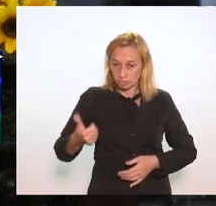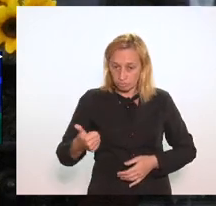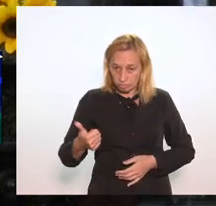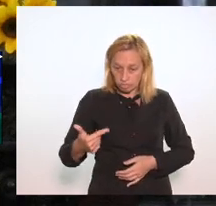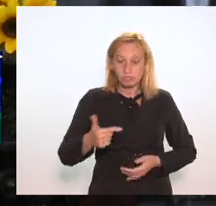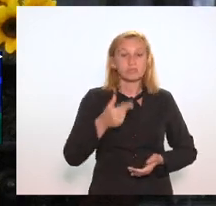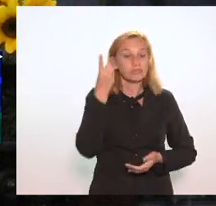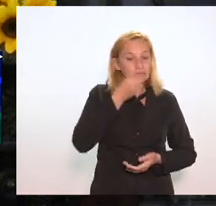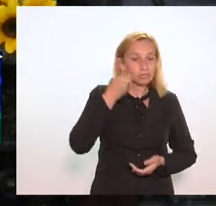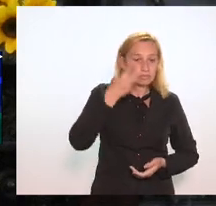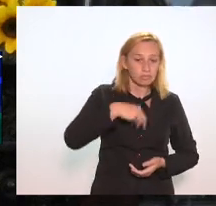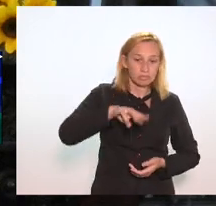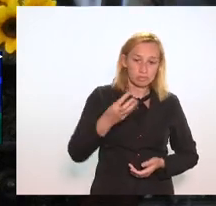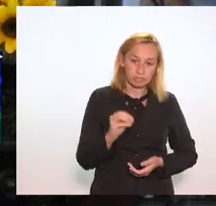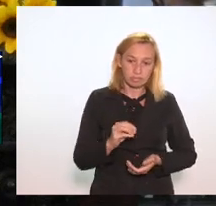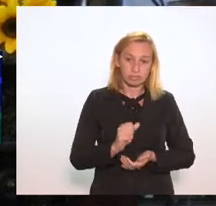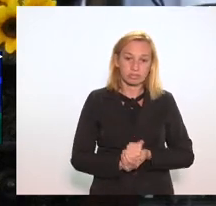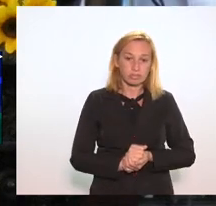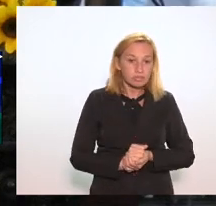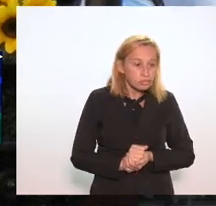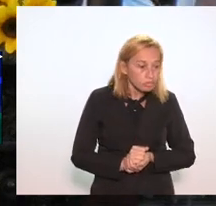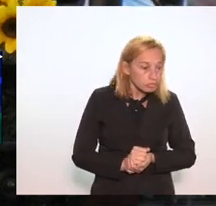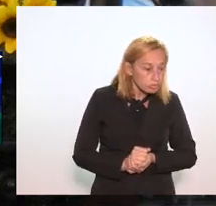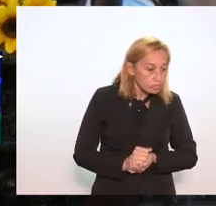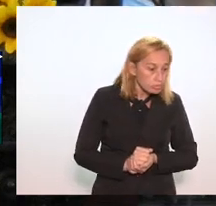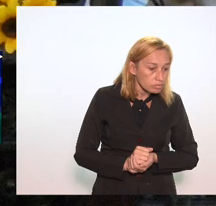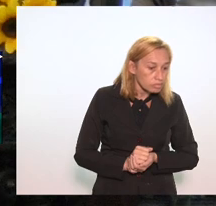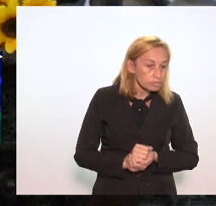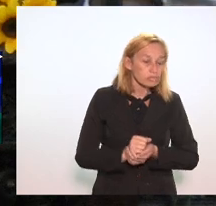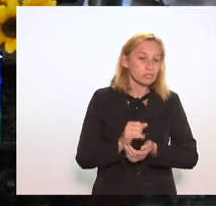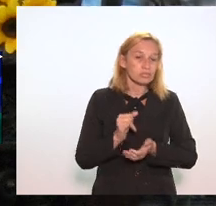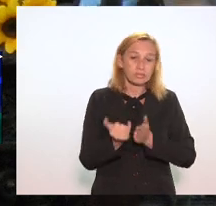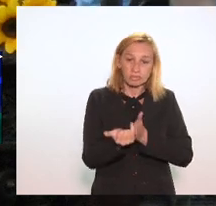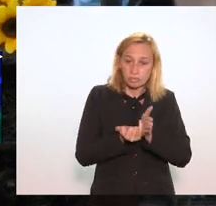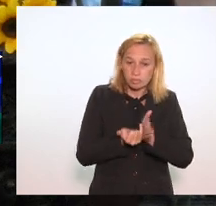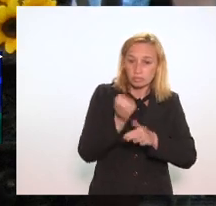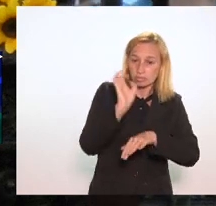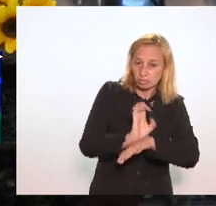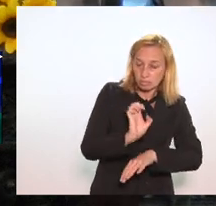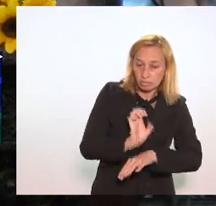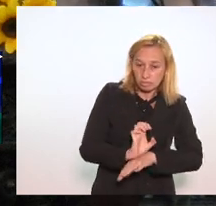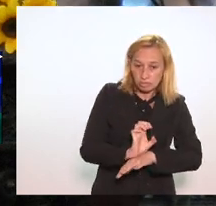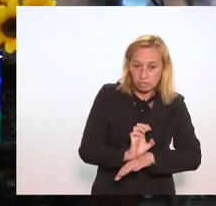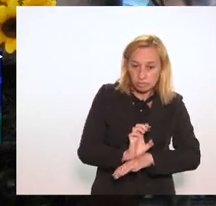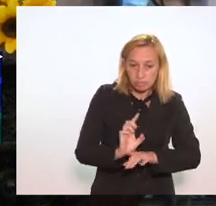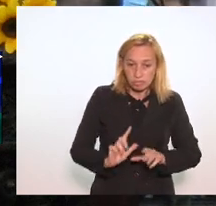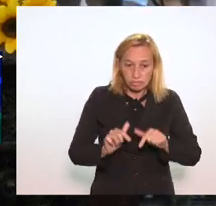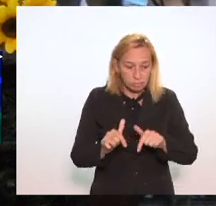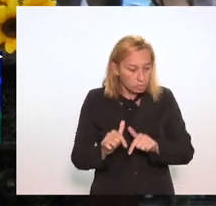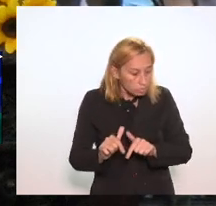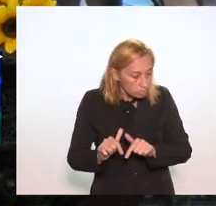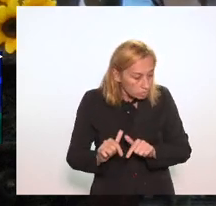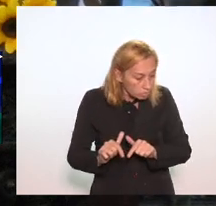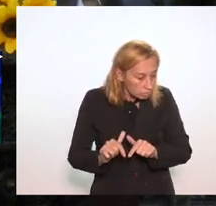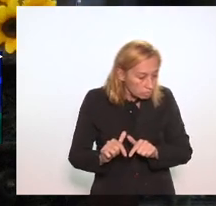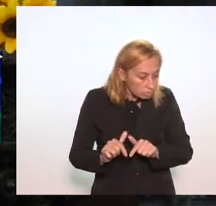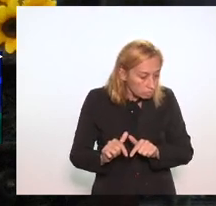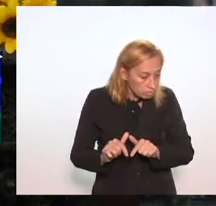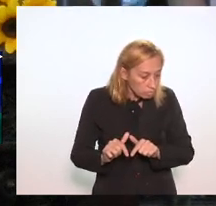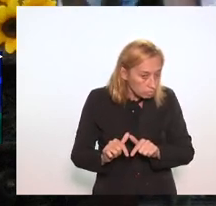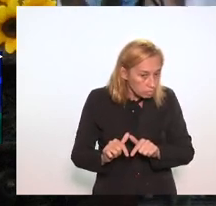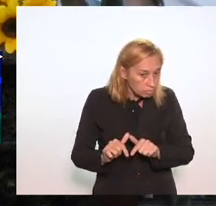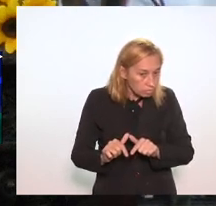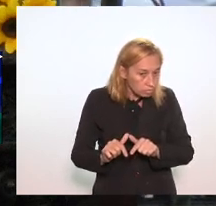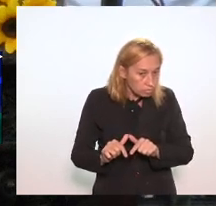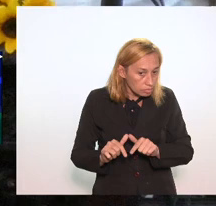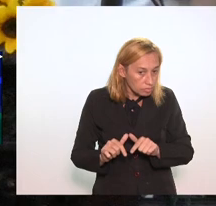de autoria Deputado Marcos Obelisco dispõe sobre a isenção de impostos estaduais que venham a incidir nas doações pecuniárias do entes